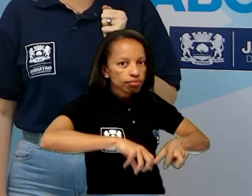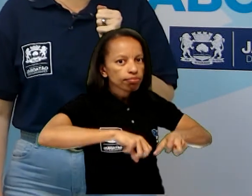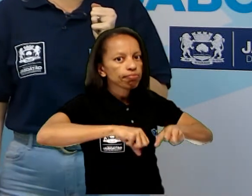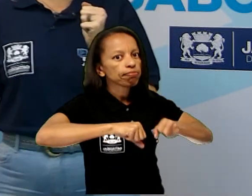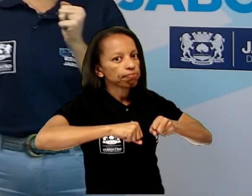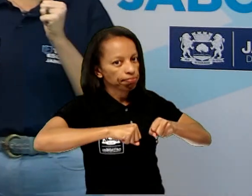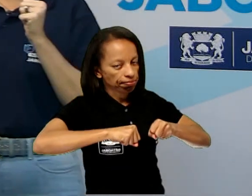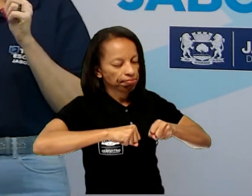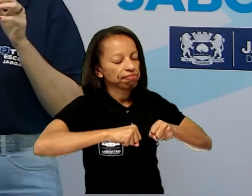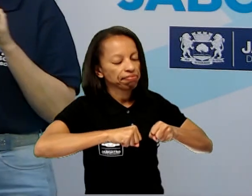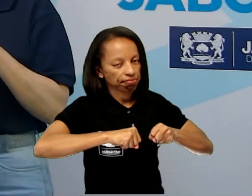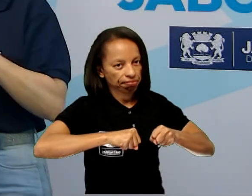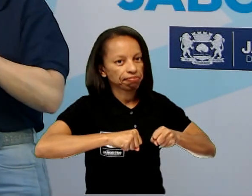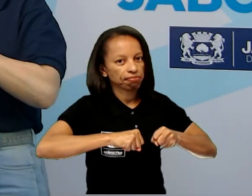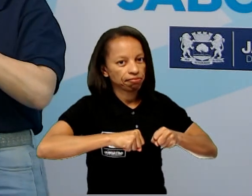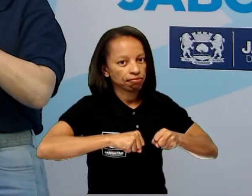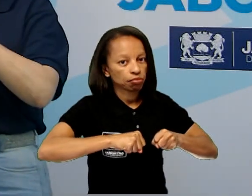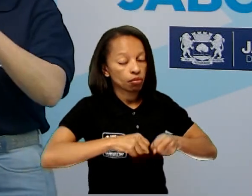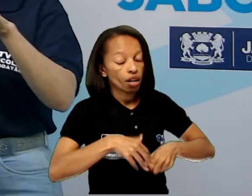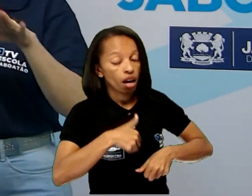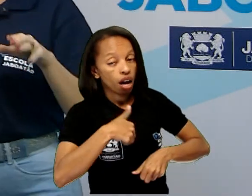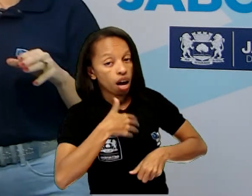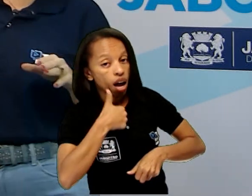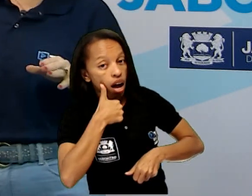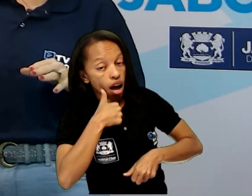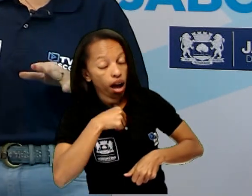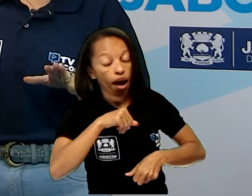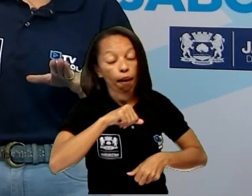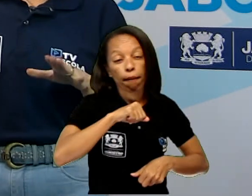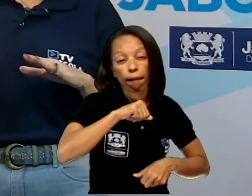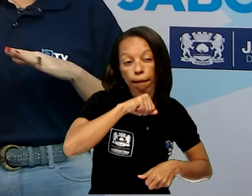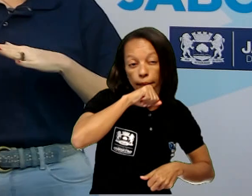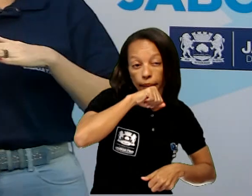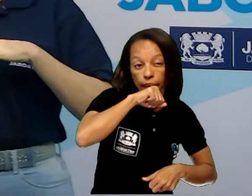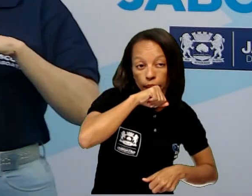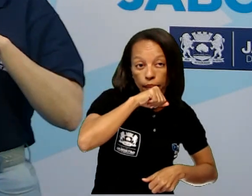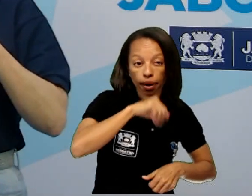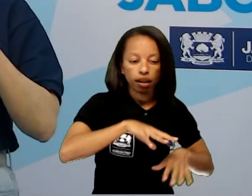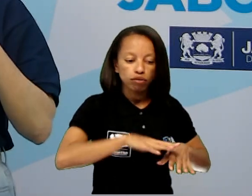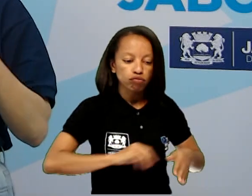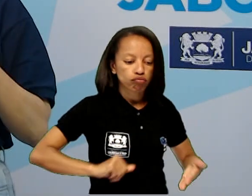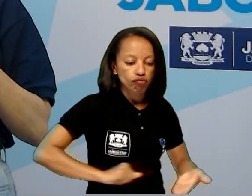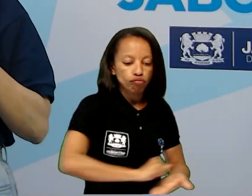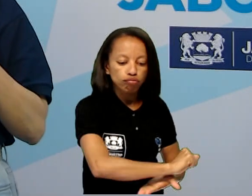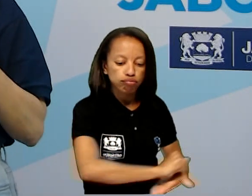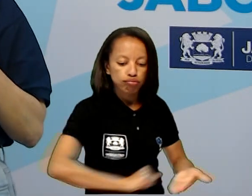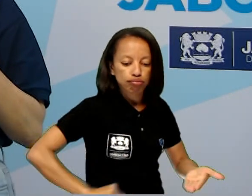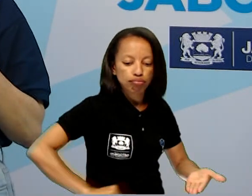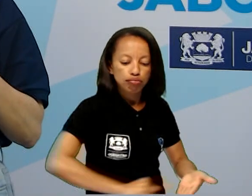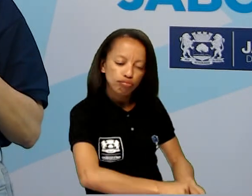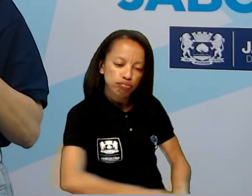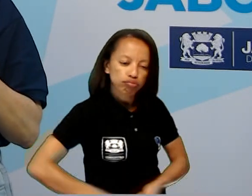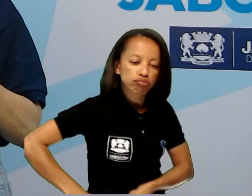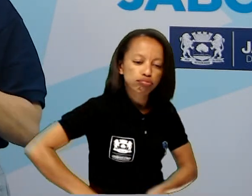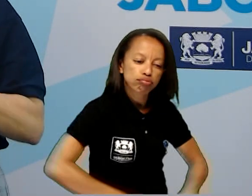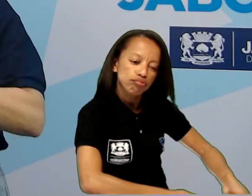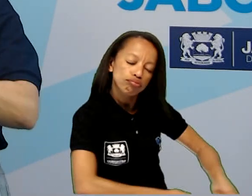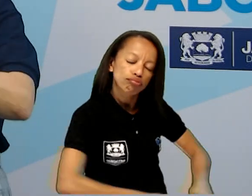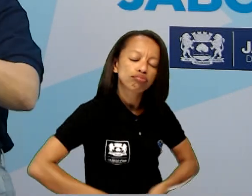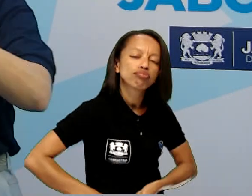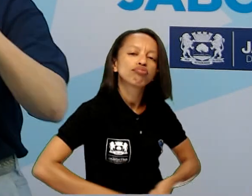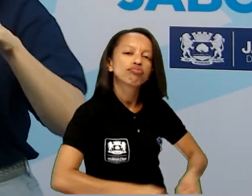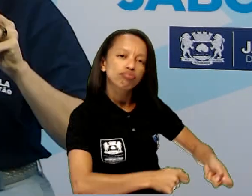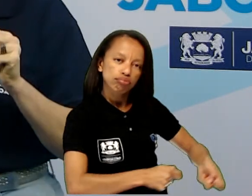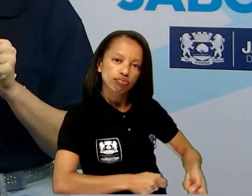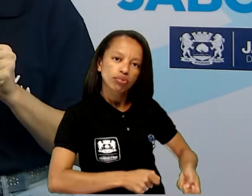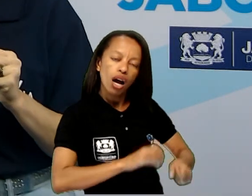Enxuto. Quando a mamãe passar aquele pano, que o banheiro tiver seguro para você transitar livremente. Porque se tiver